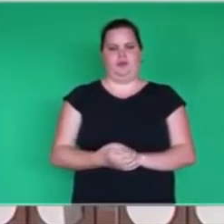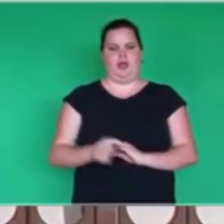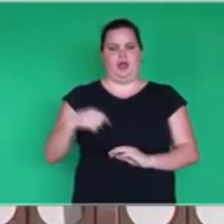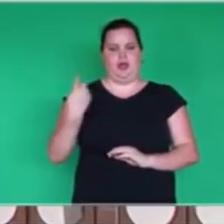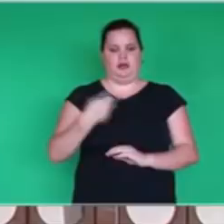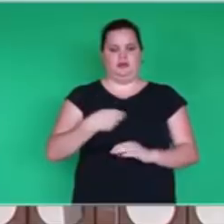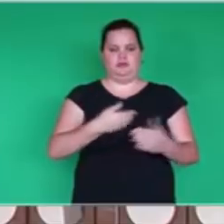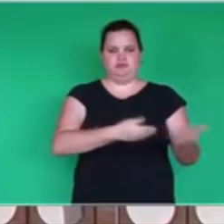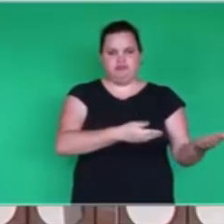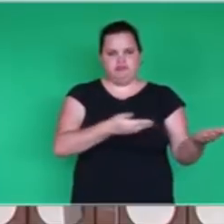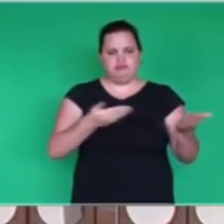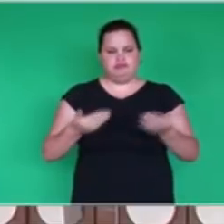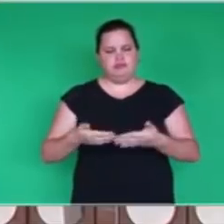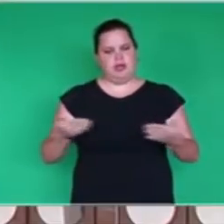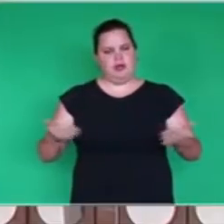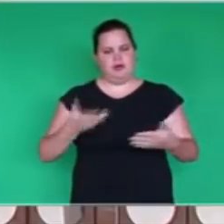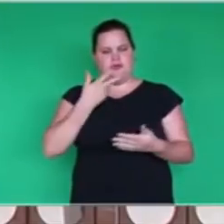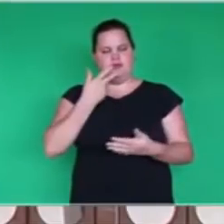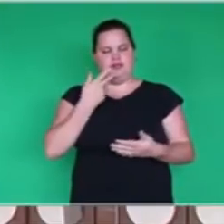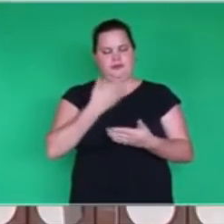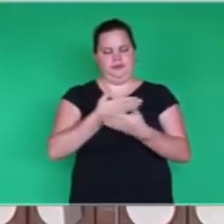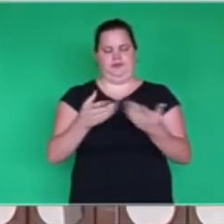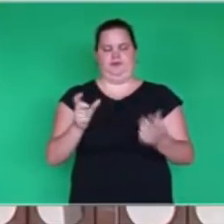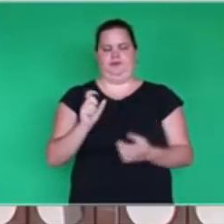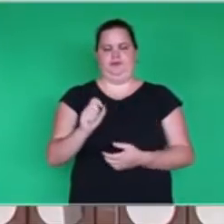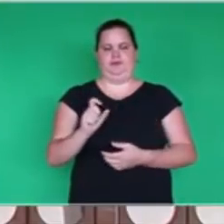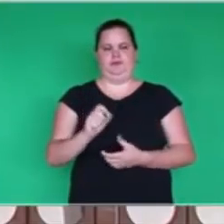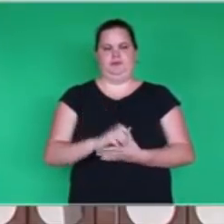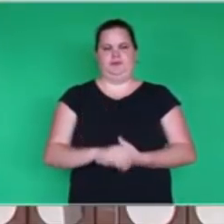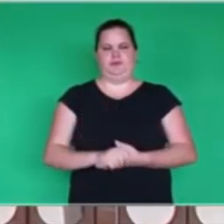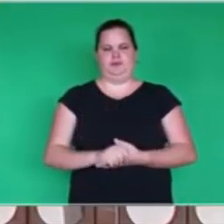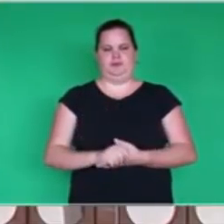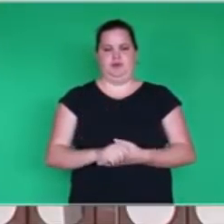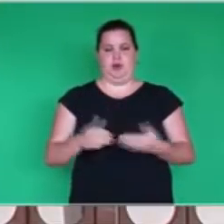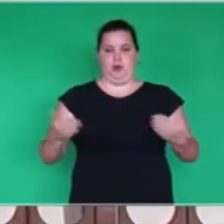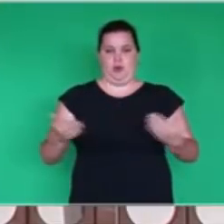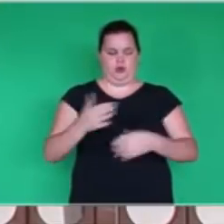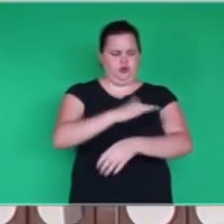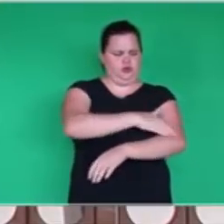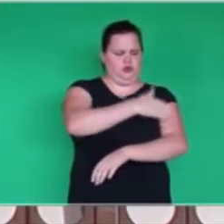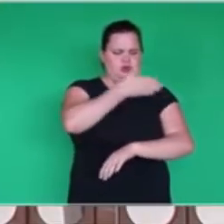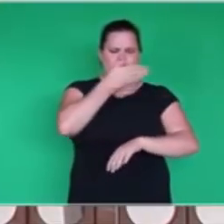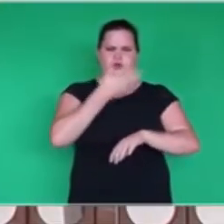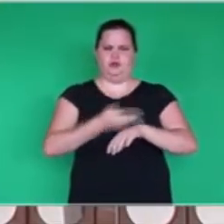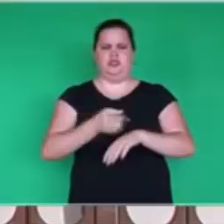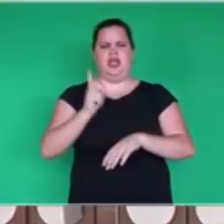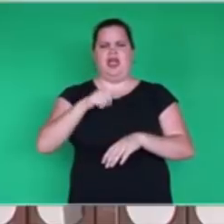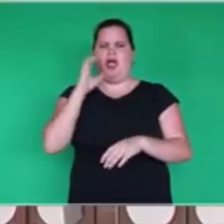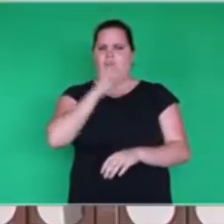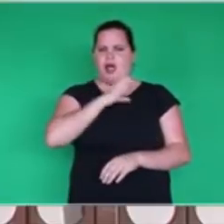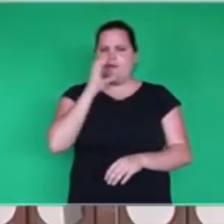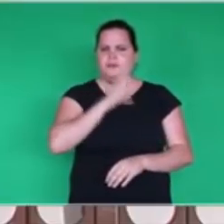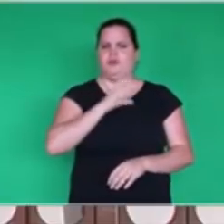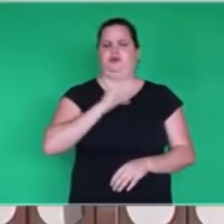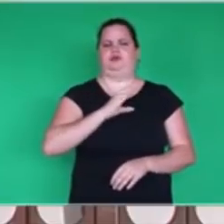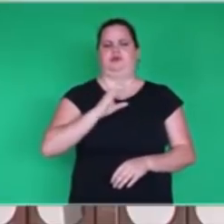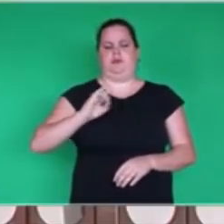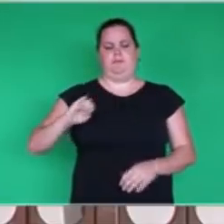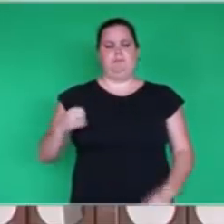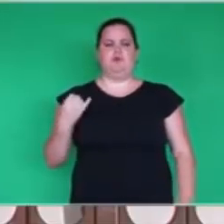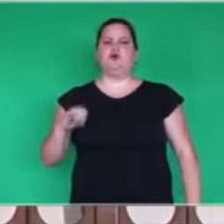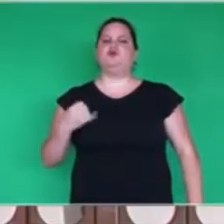saudação, dizendo aos nossos irmãos que o dia de hoje é um dia corrido. Estamos